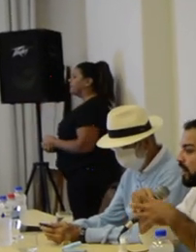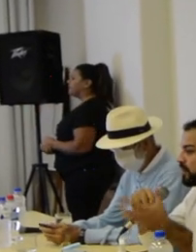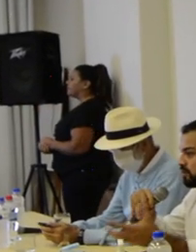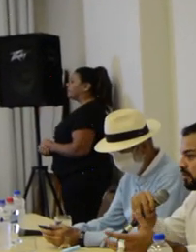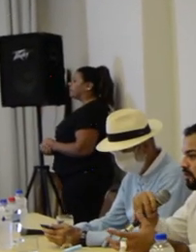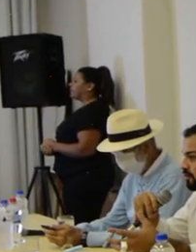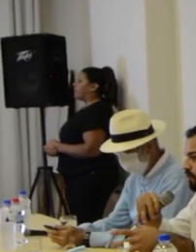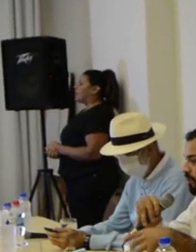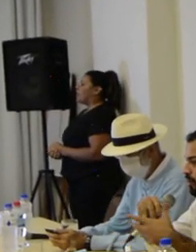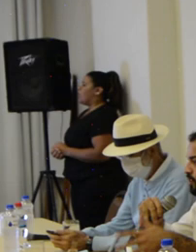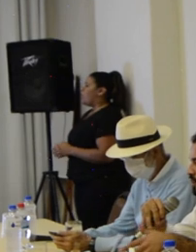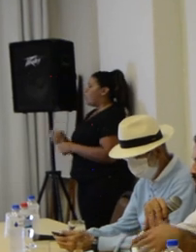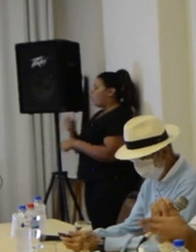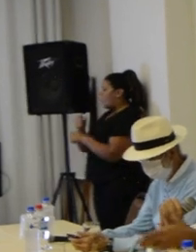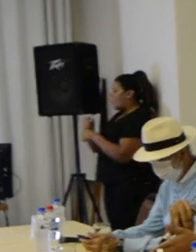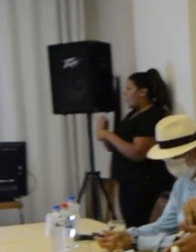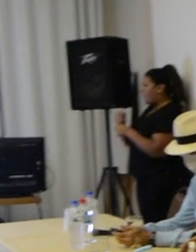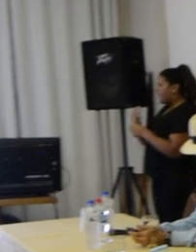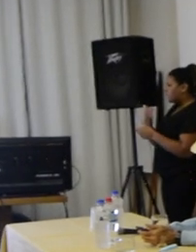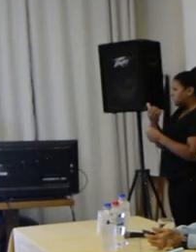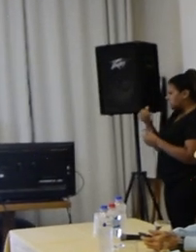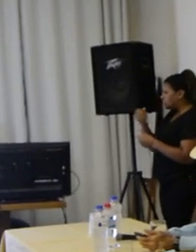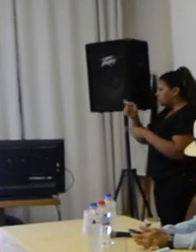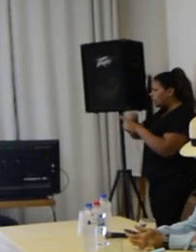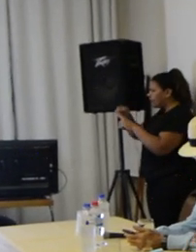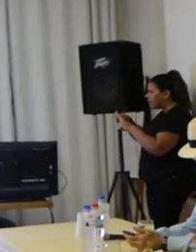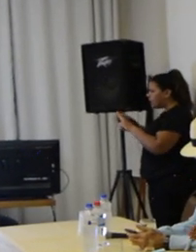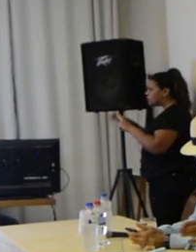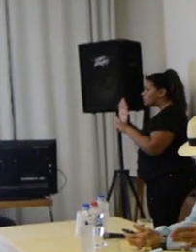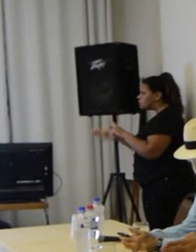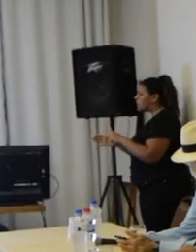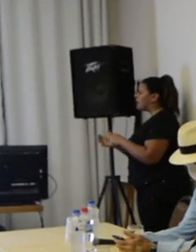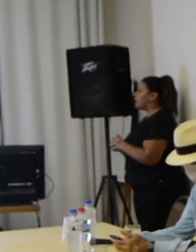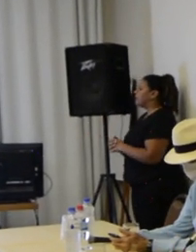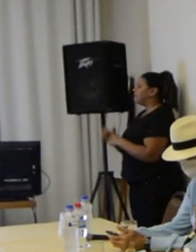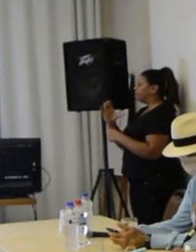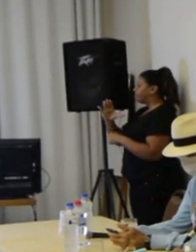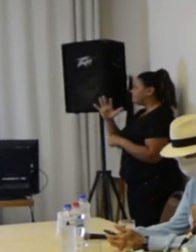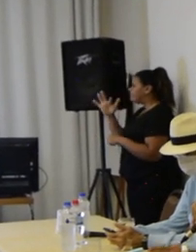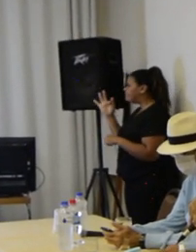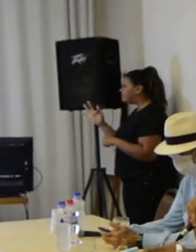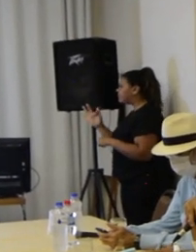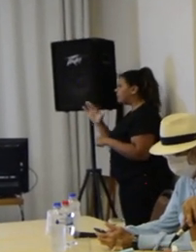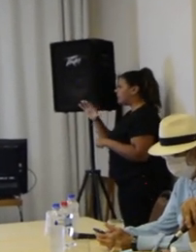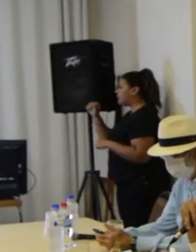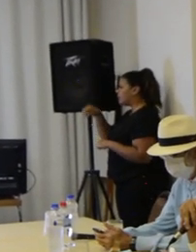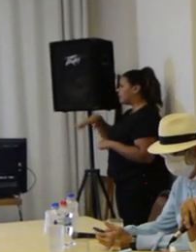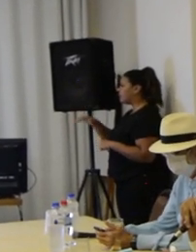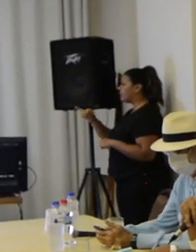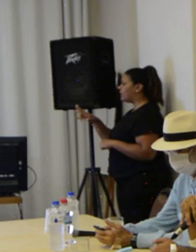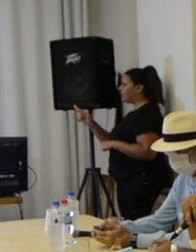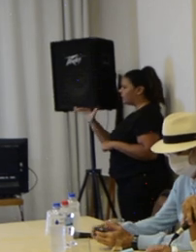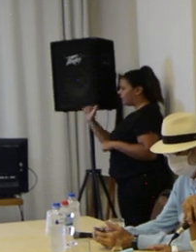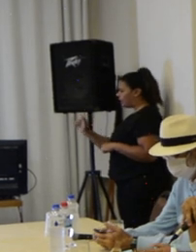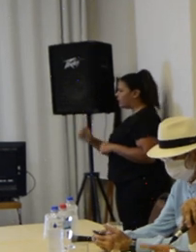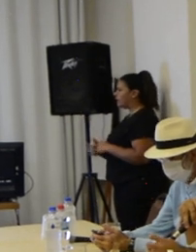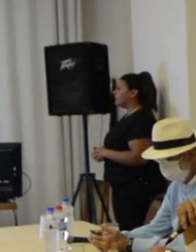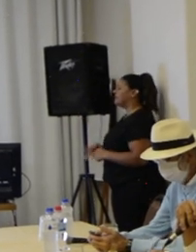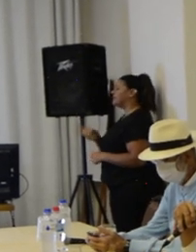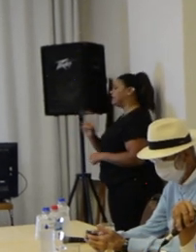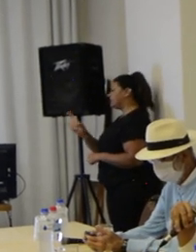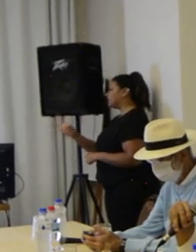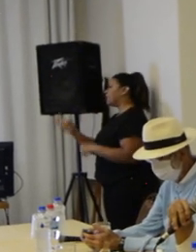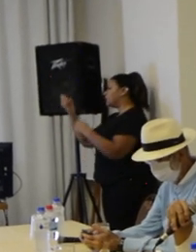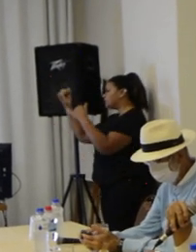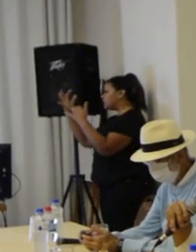o semestre dos trabalhos legislativos da Câmara de Cabo Frio, e a intenção é fazer isso em todos os 6 meses, né? Todo semestre a